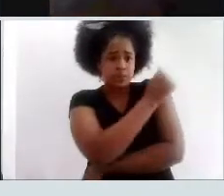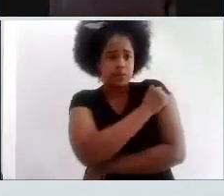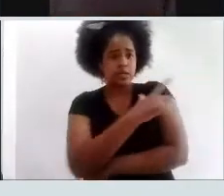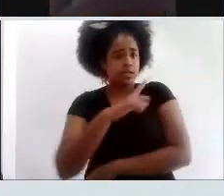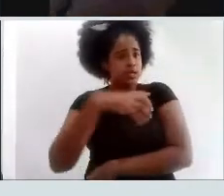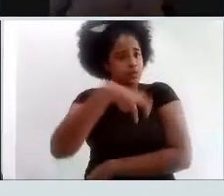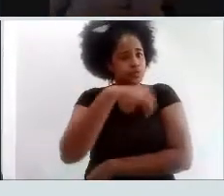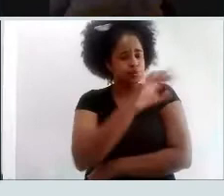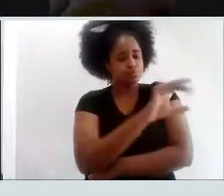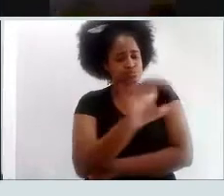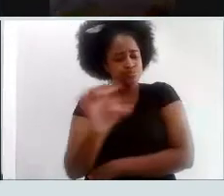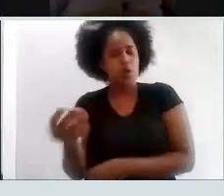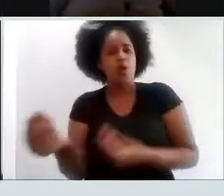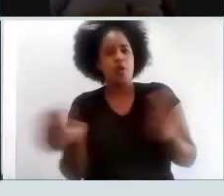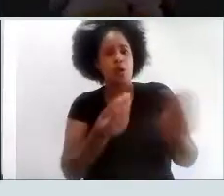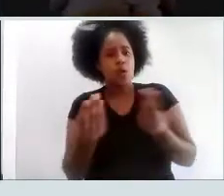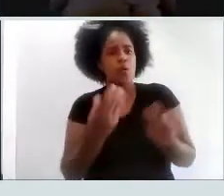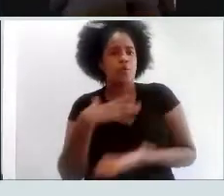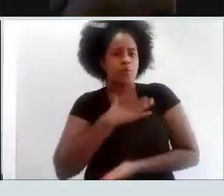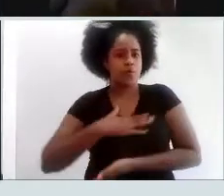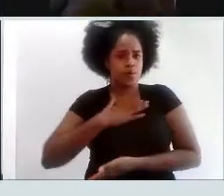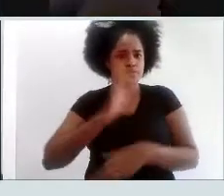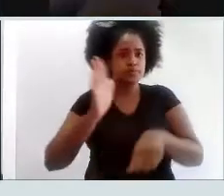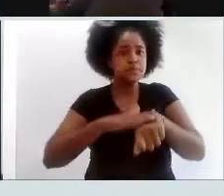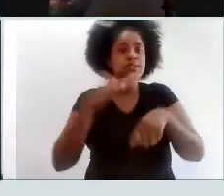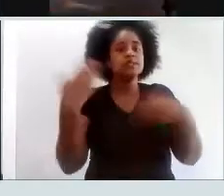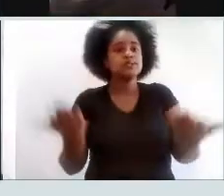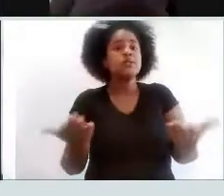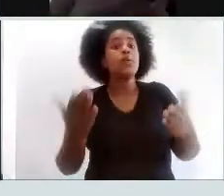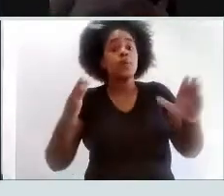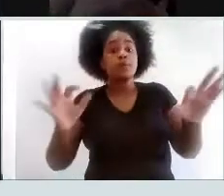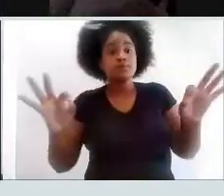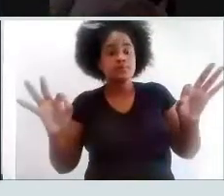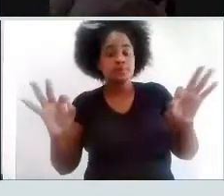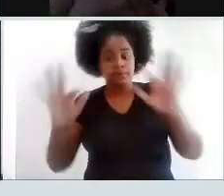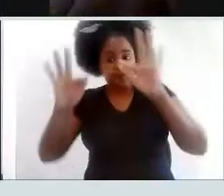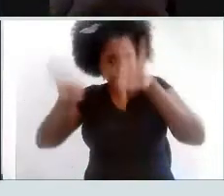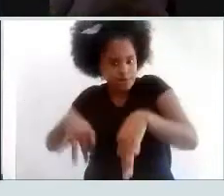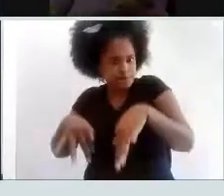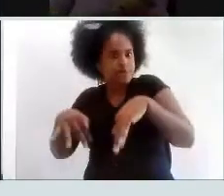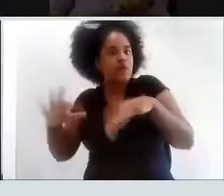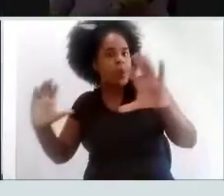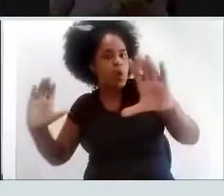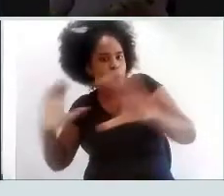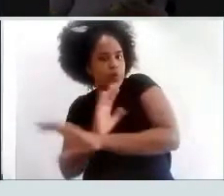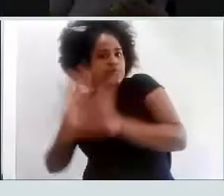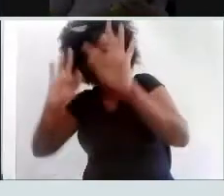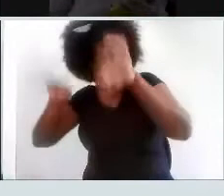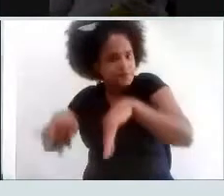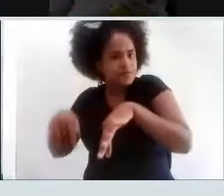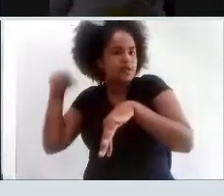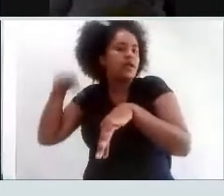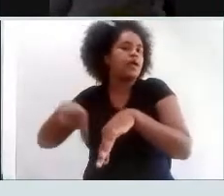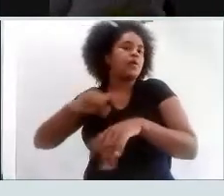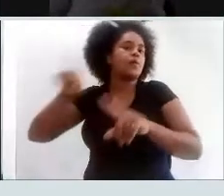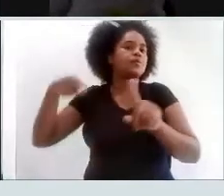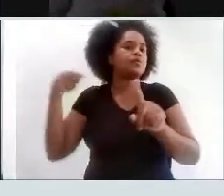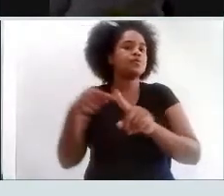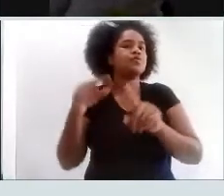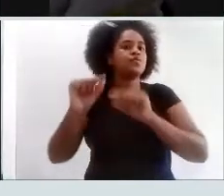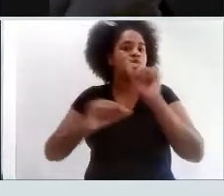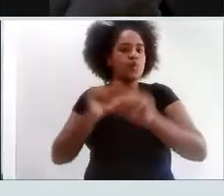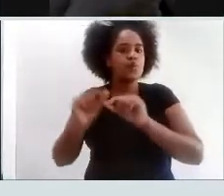ver o que gosta mais. E a conclusão tem um efeito, como o próprio nome também diz, de concluir as ideias e apresentar